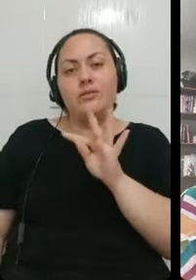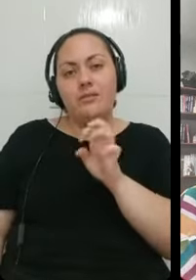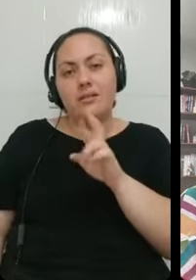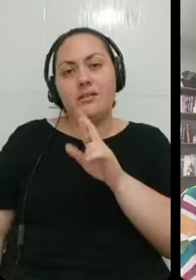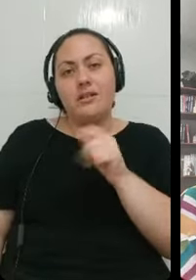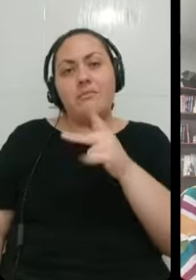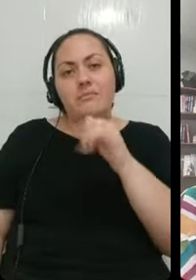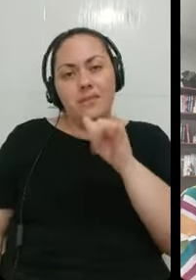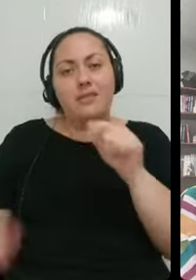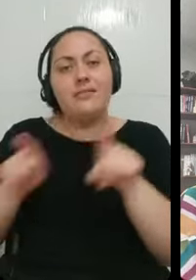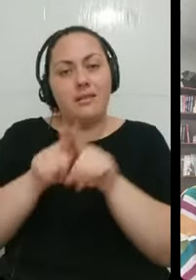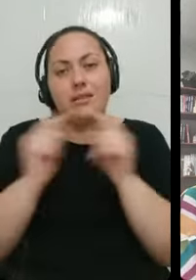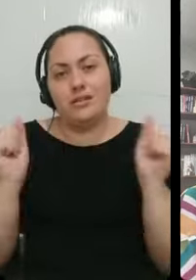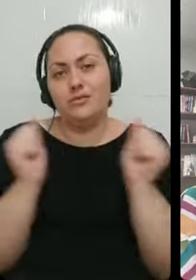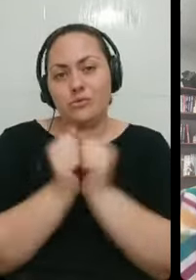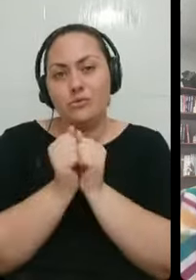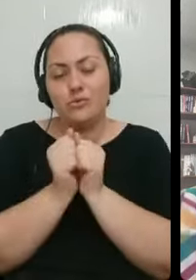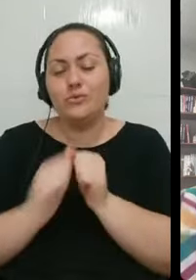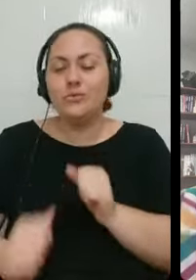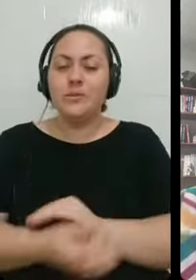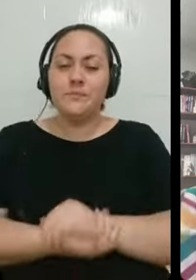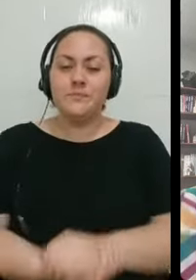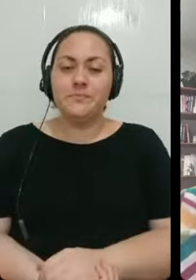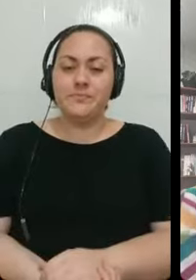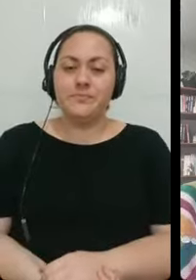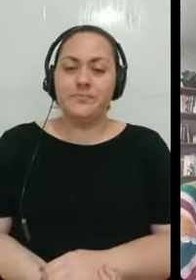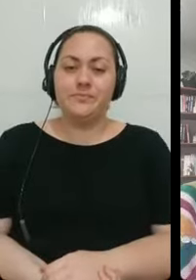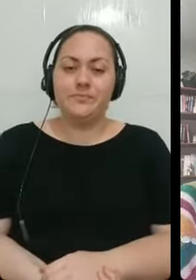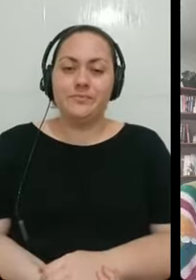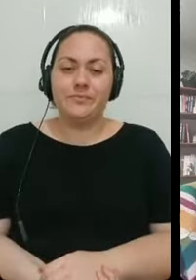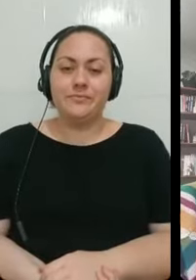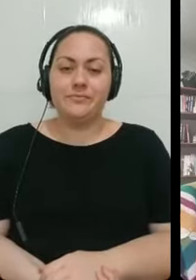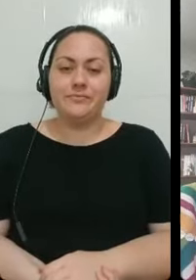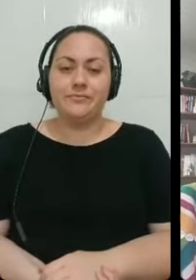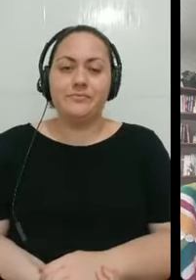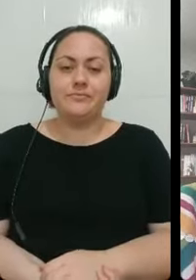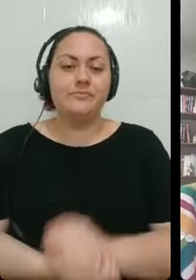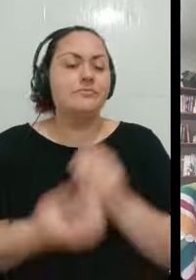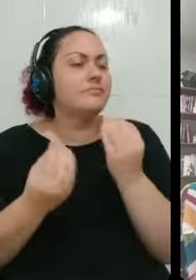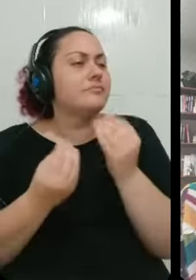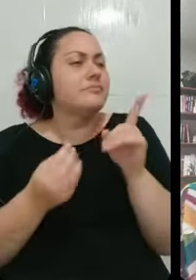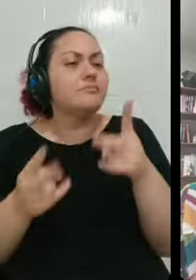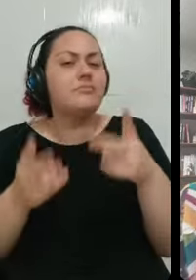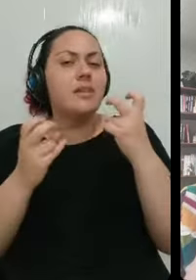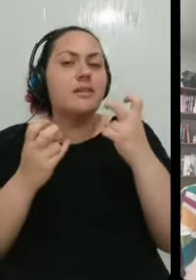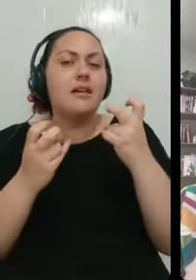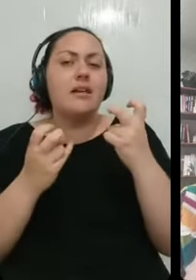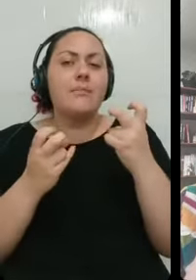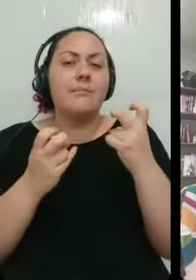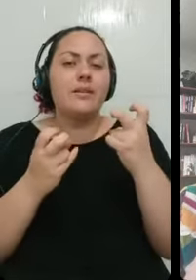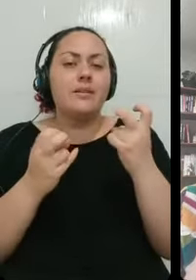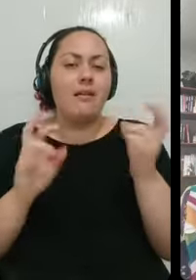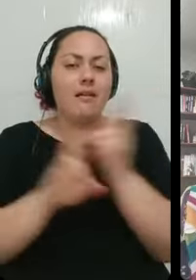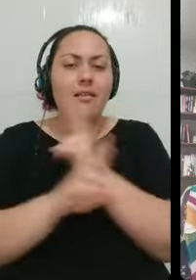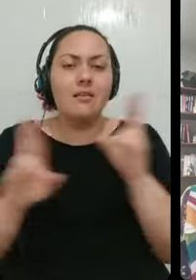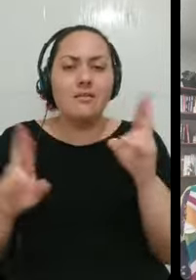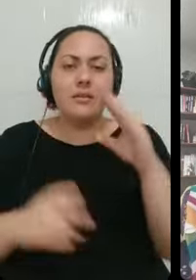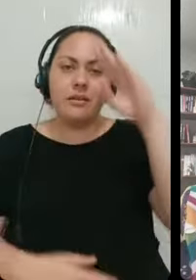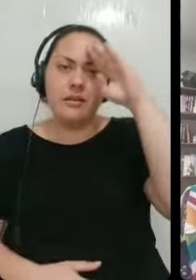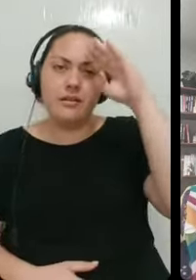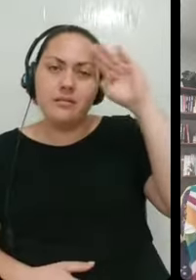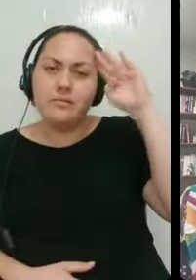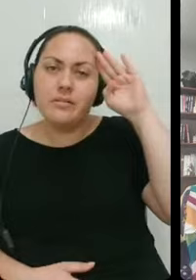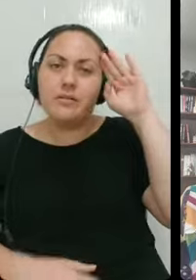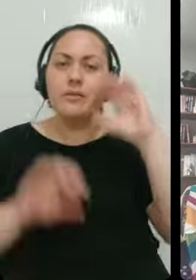E como é que tu percebe, assim, né, esse diálogo que acontece entre a academia e a comunidade,